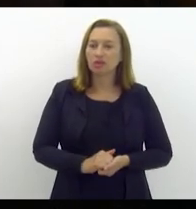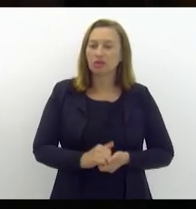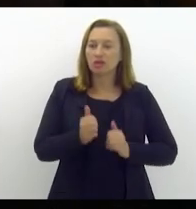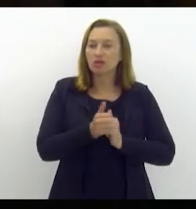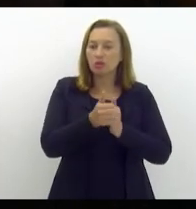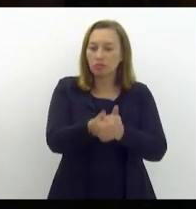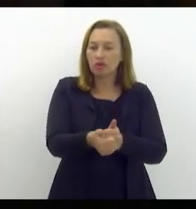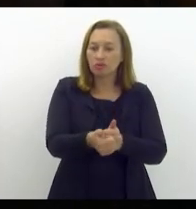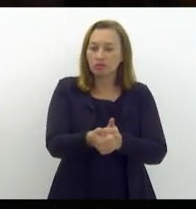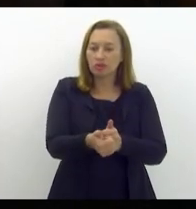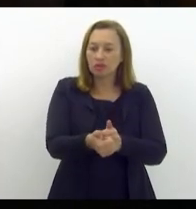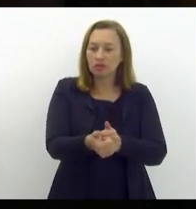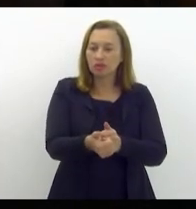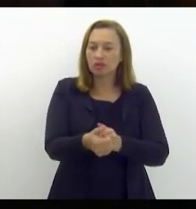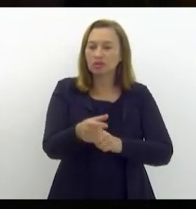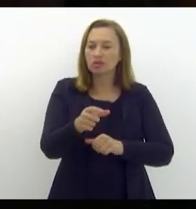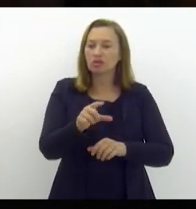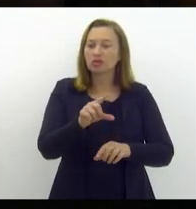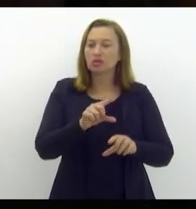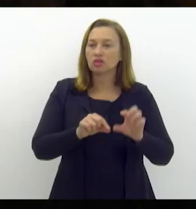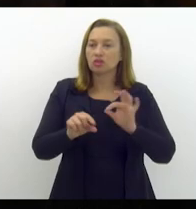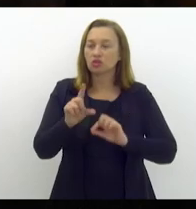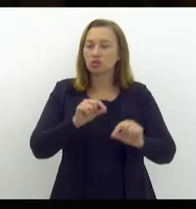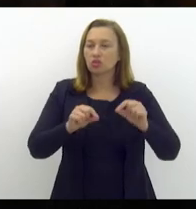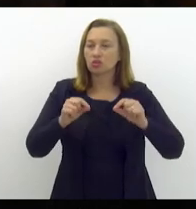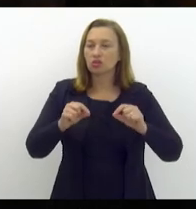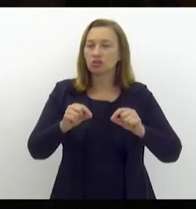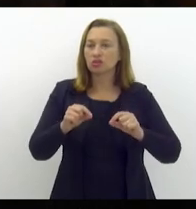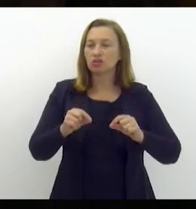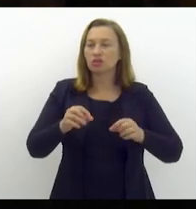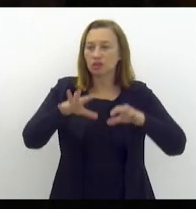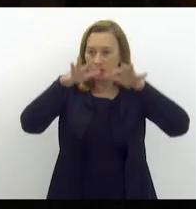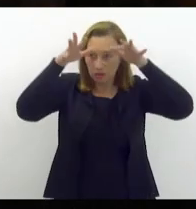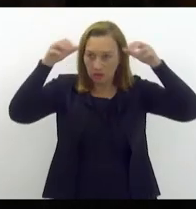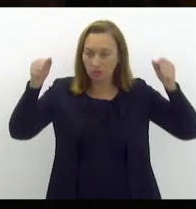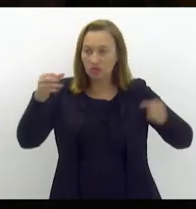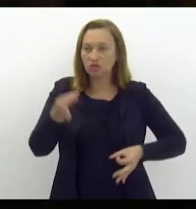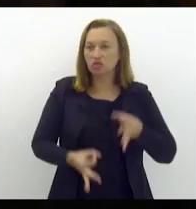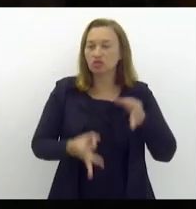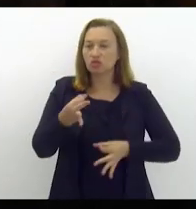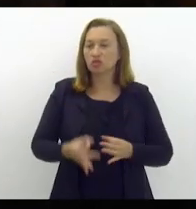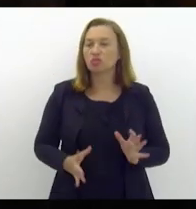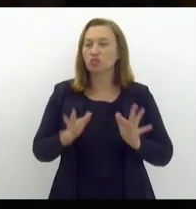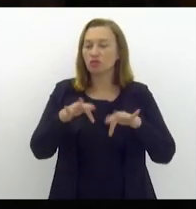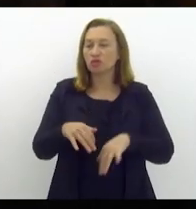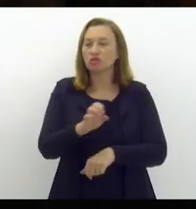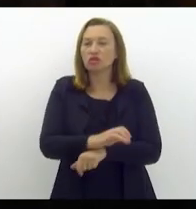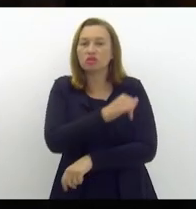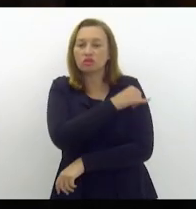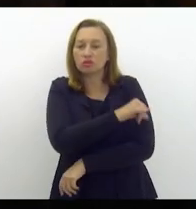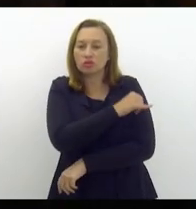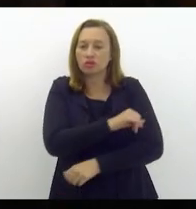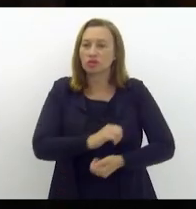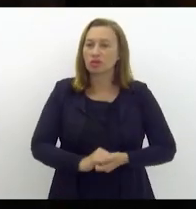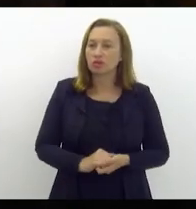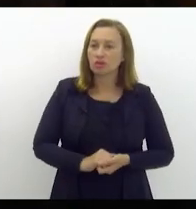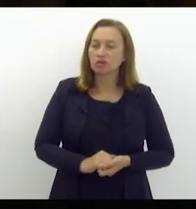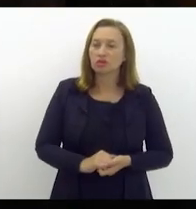acompanhamento deste e demais decisões tomadas por este tribunal, determino, por fim, que o Estado do Rio de Janeiro, por meio